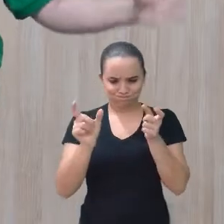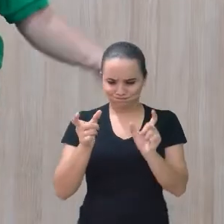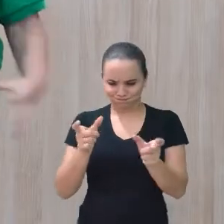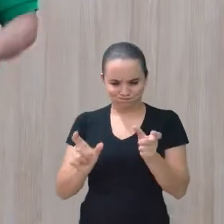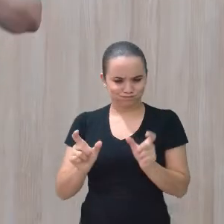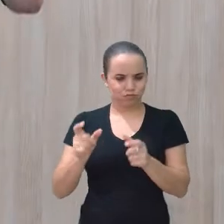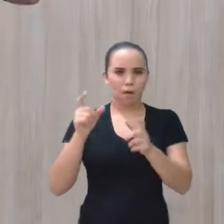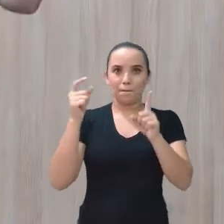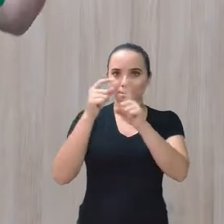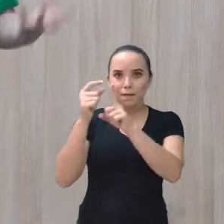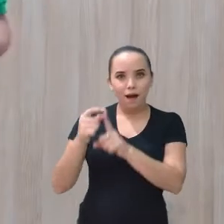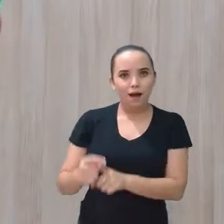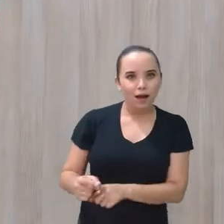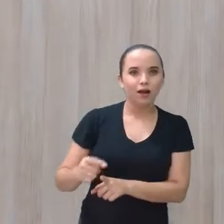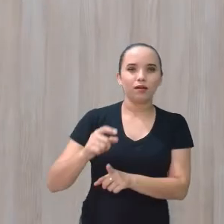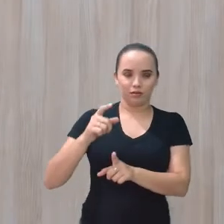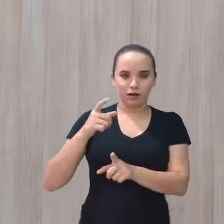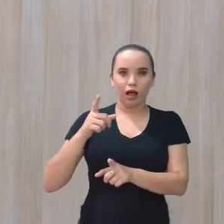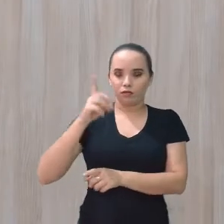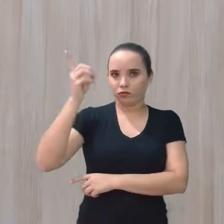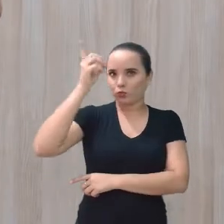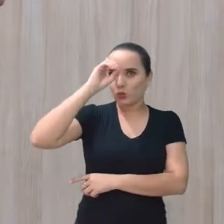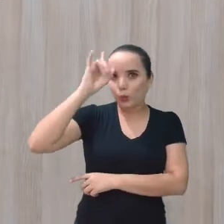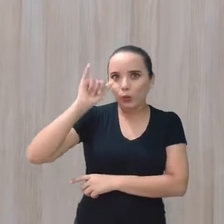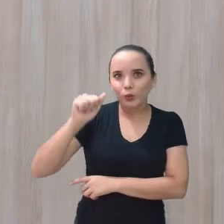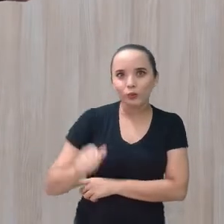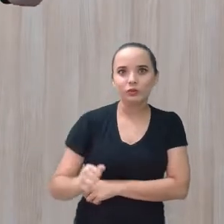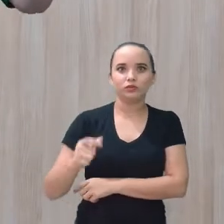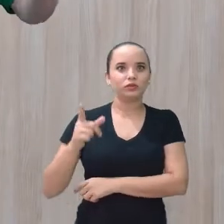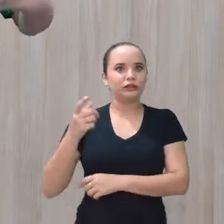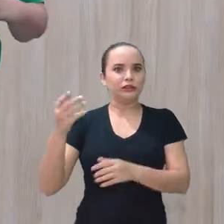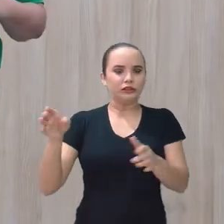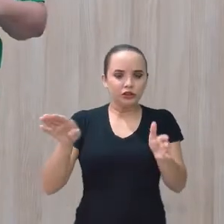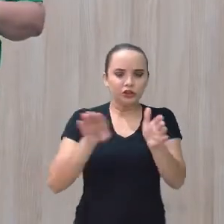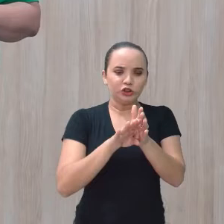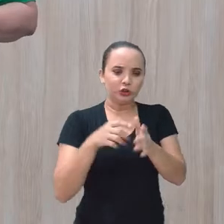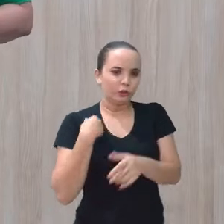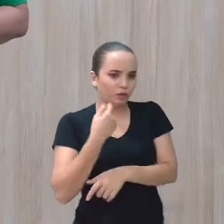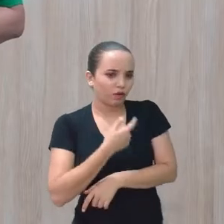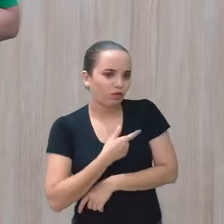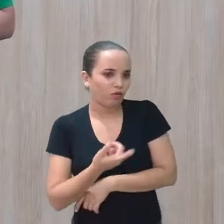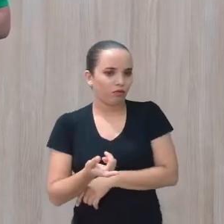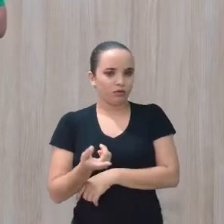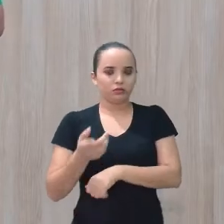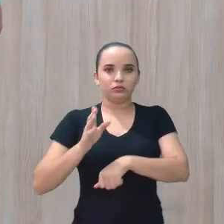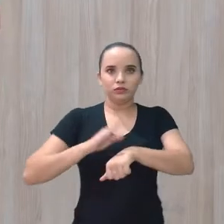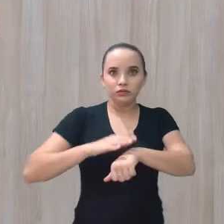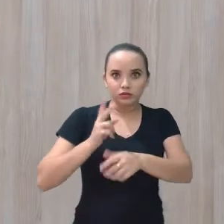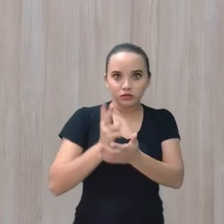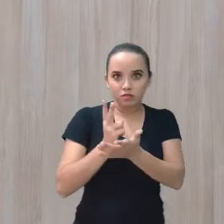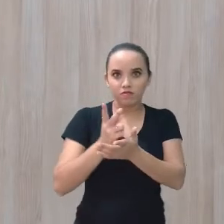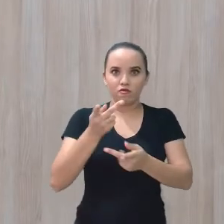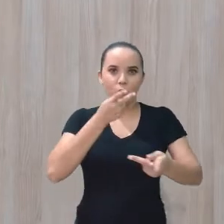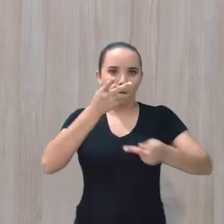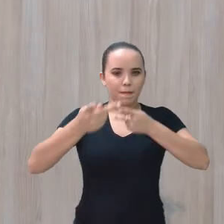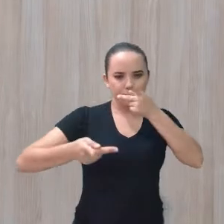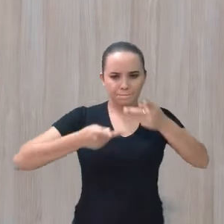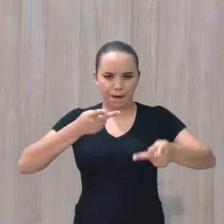São milhões de palavras durante o dia que vêm à nossa mente, e se fôssemos falar todas